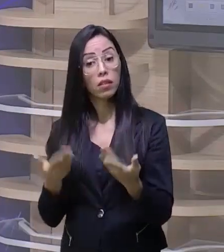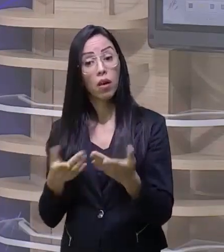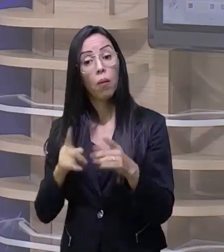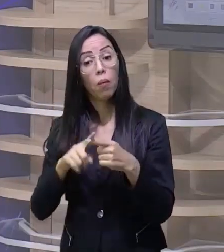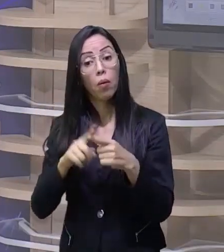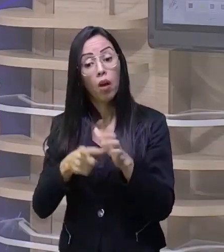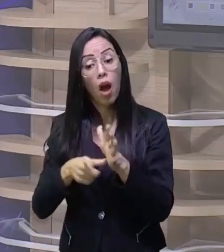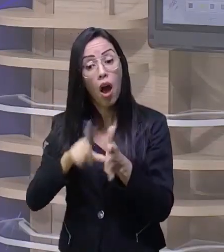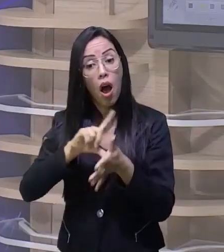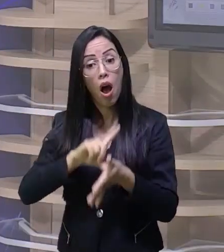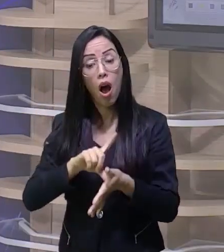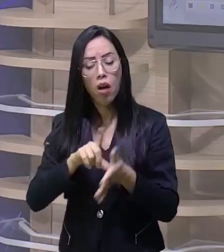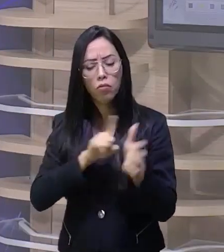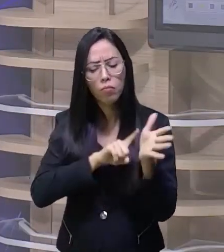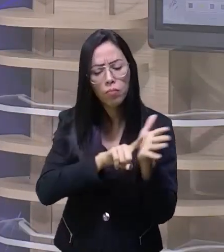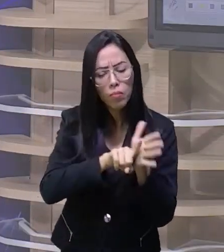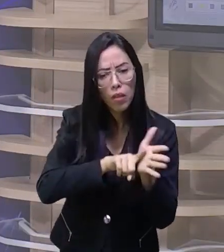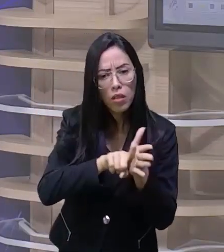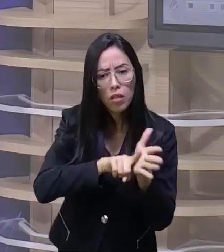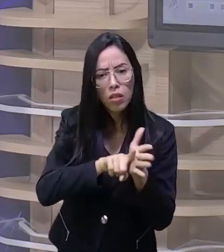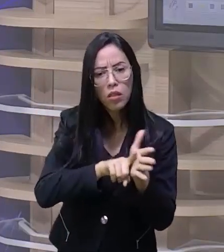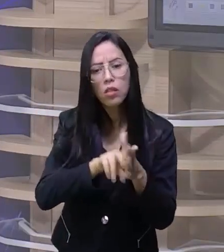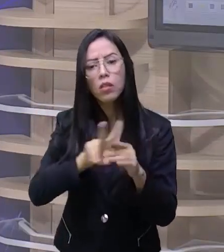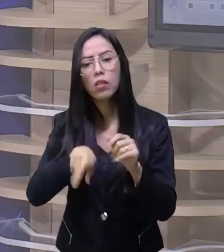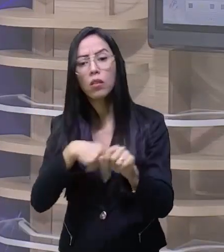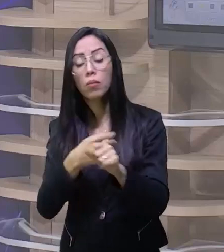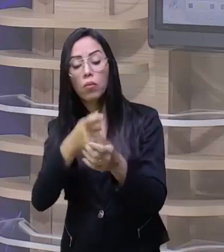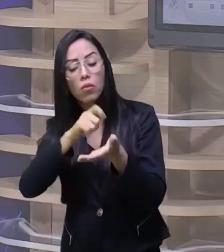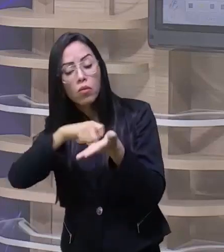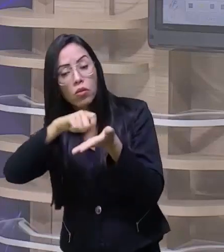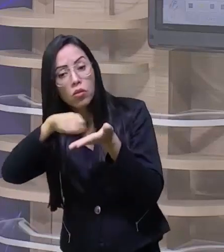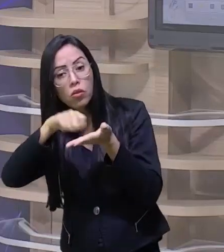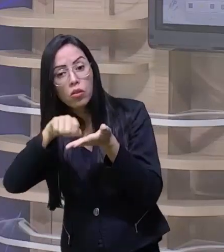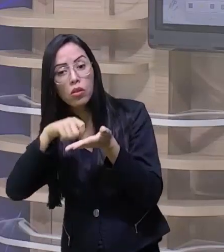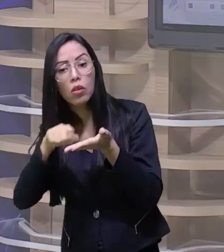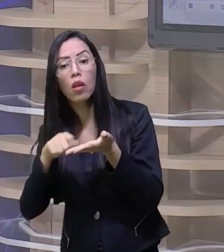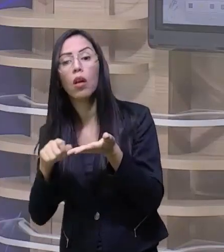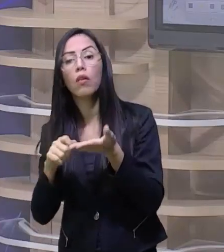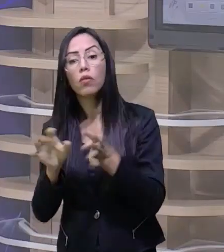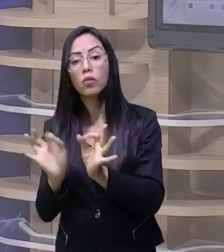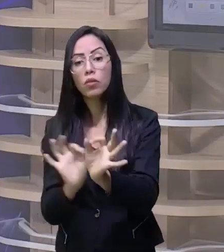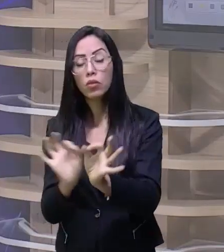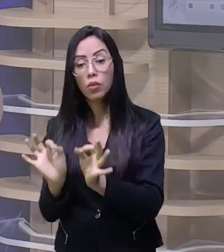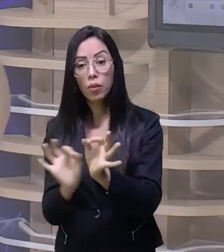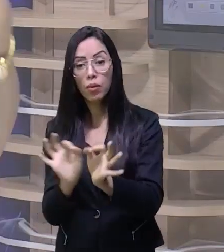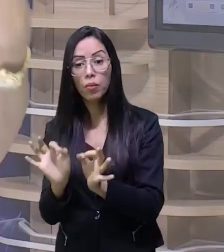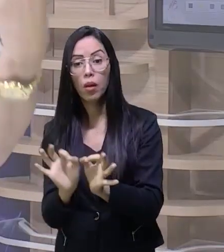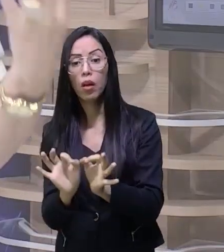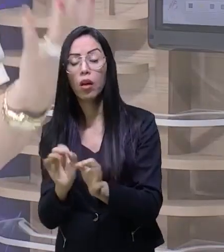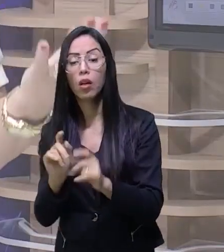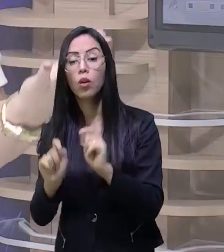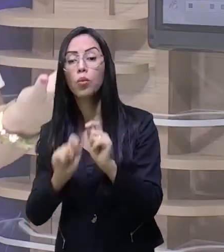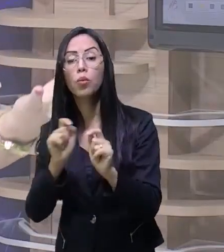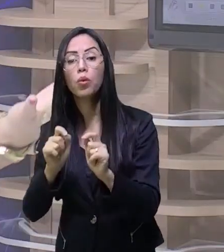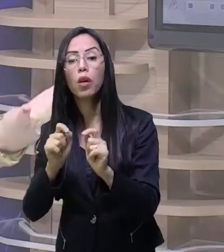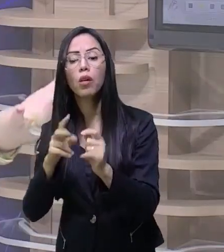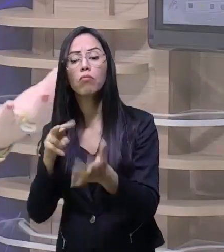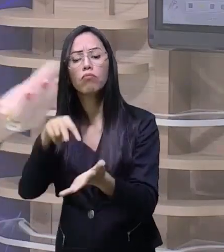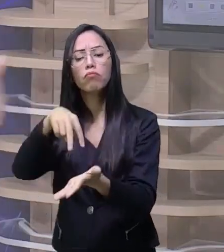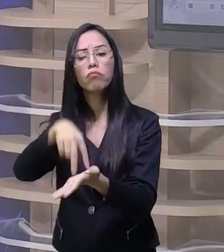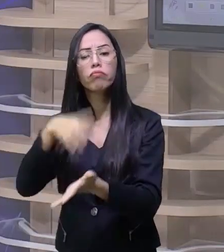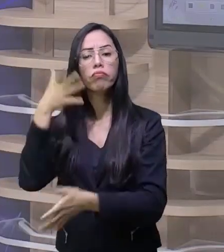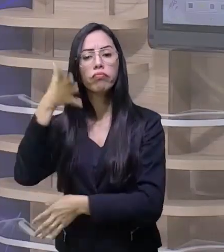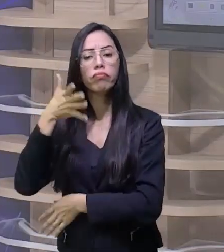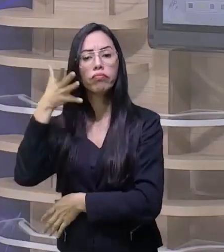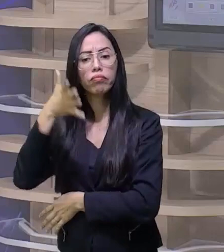vem a pesquisa, você escreve ali a sua pesquisa, depois você se prepara para expor o seminário,